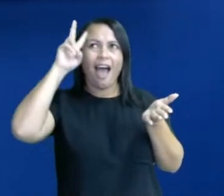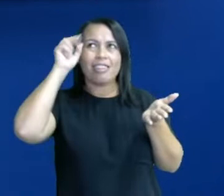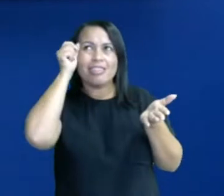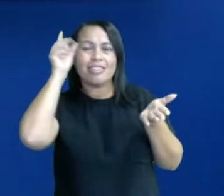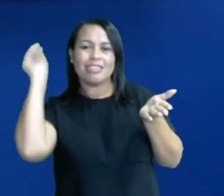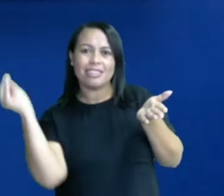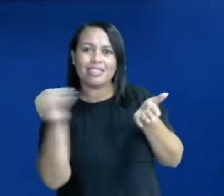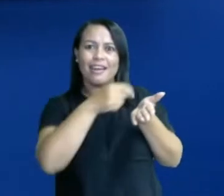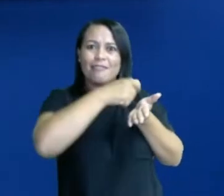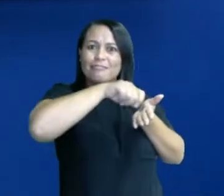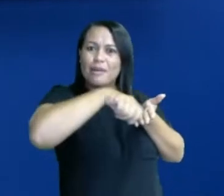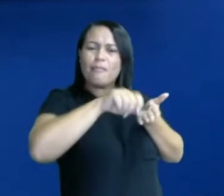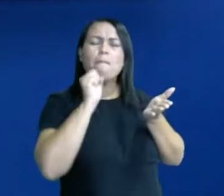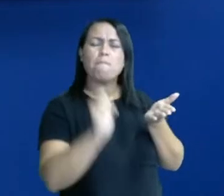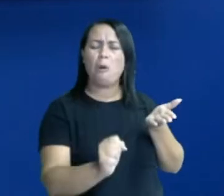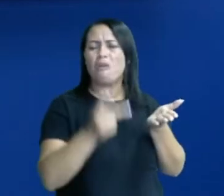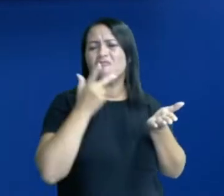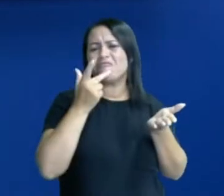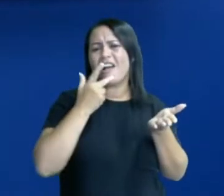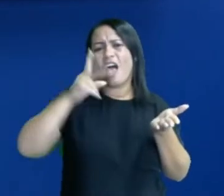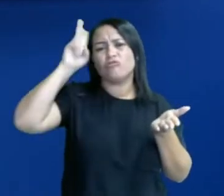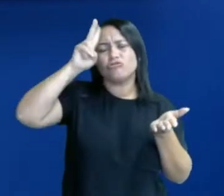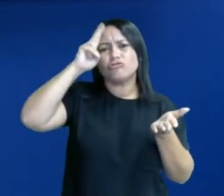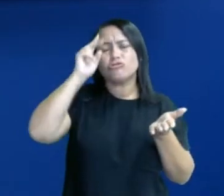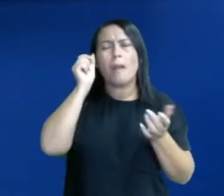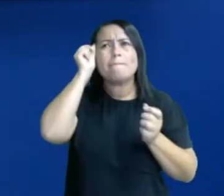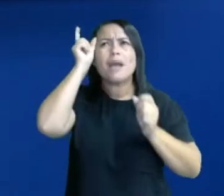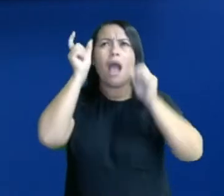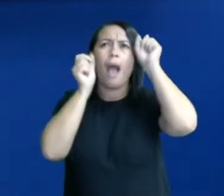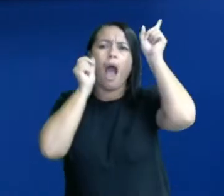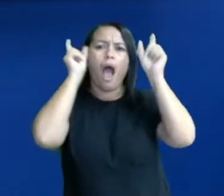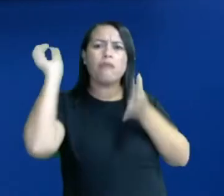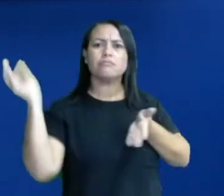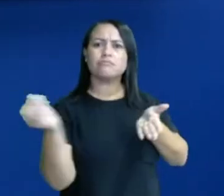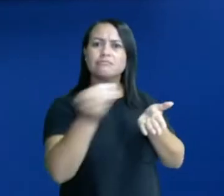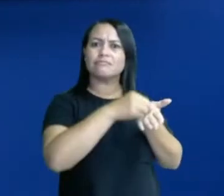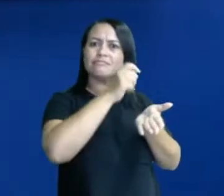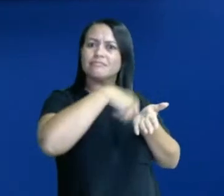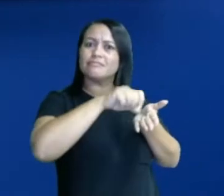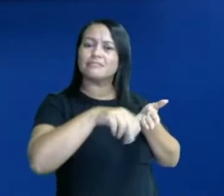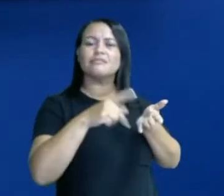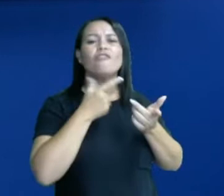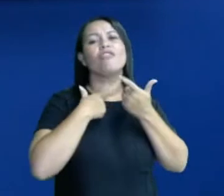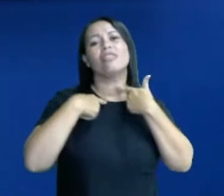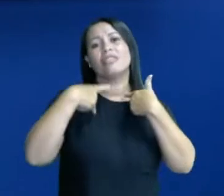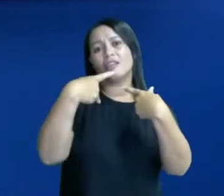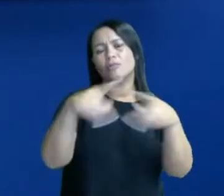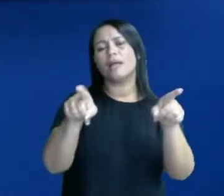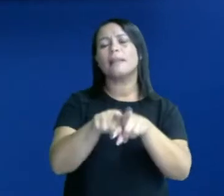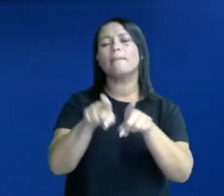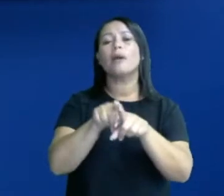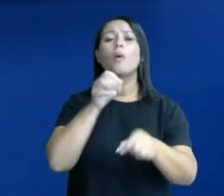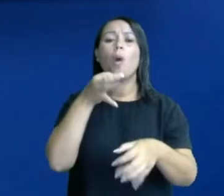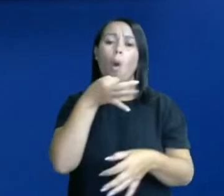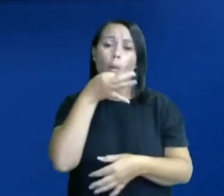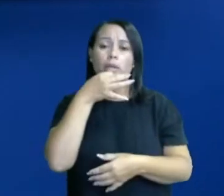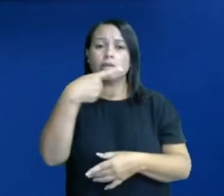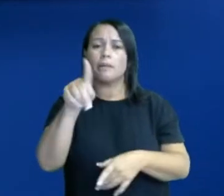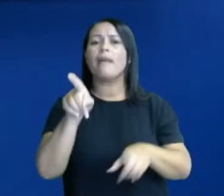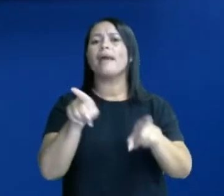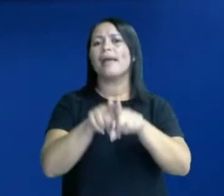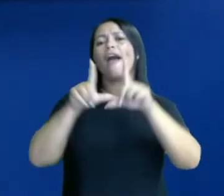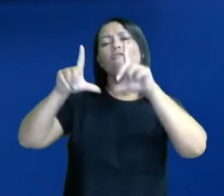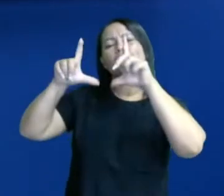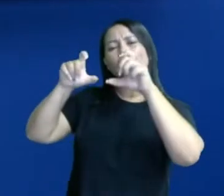Vocês podem contar uma história, sejam criativos, podem falar o que vocês quiserem. E uma sugestão é também tirar foto da